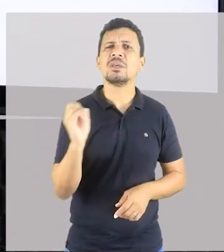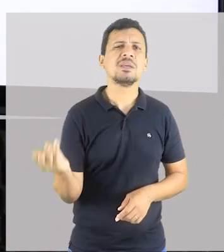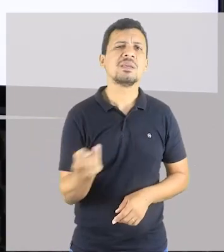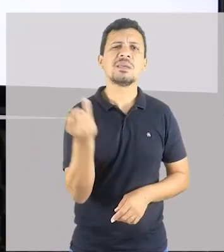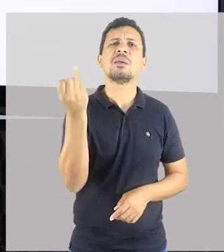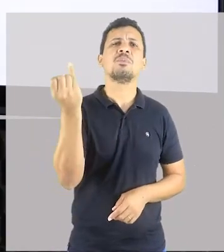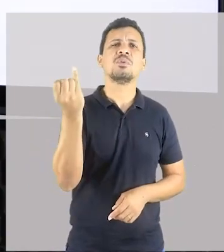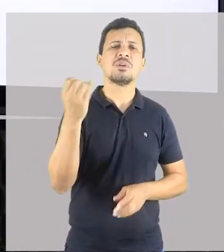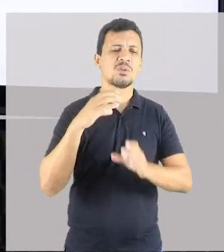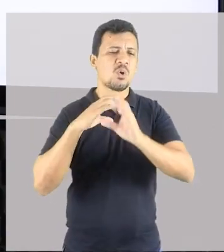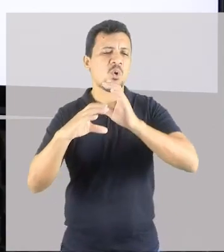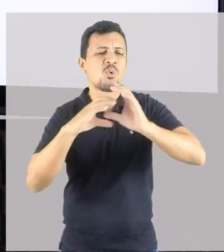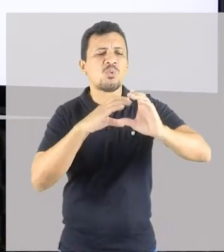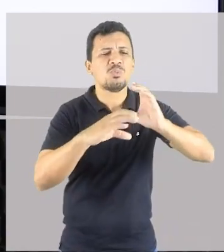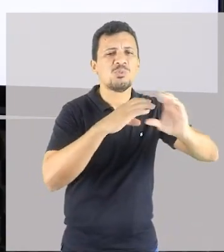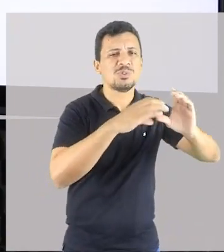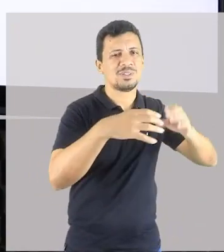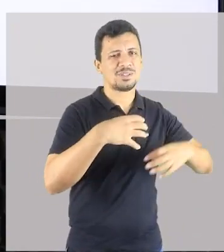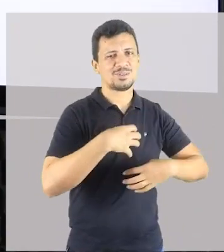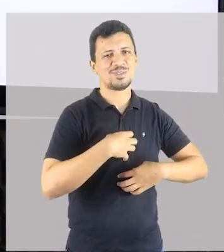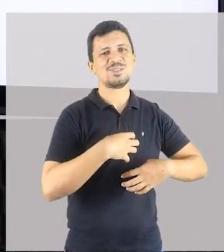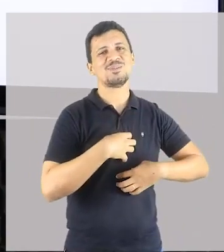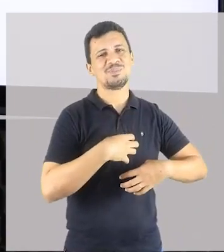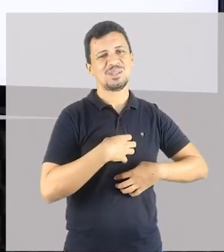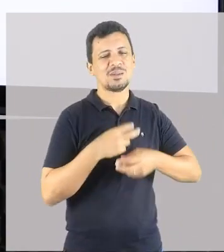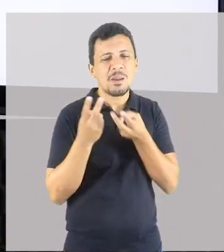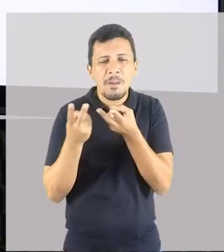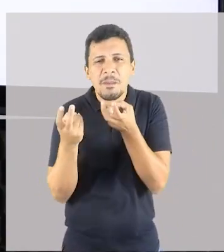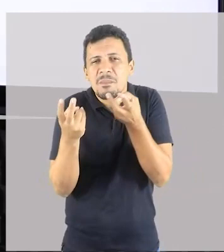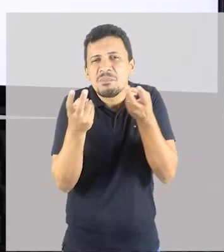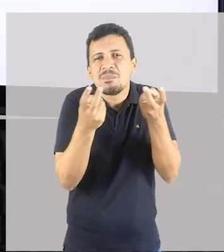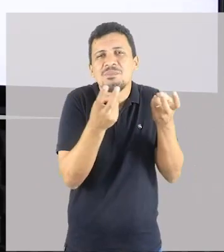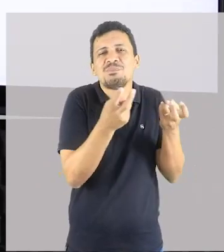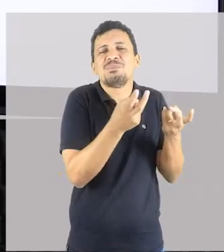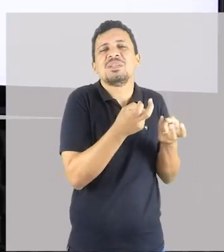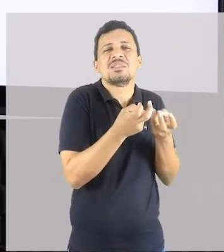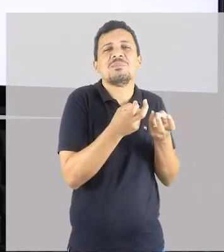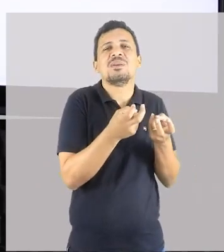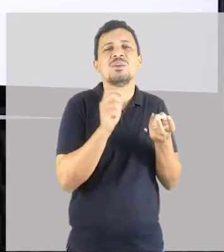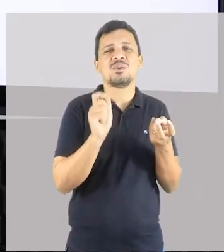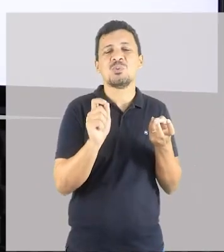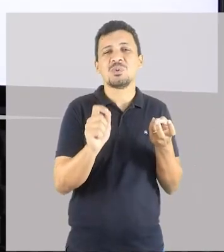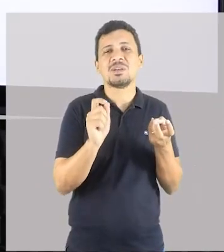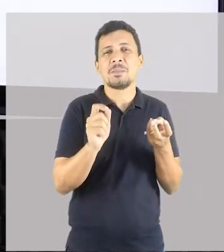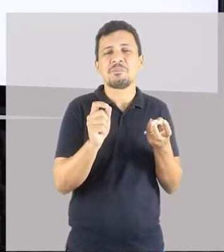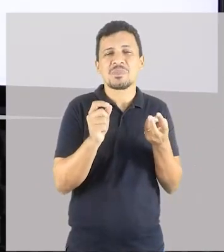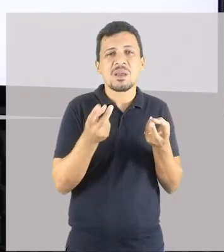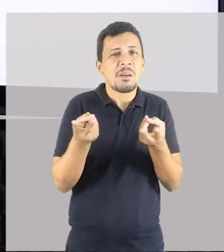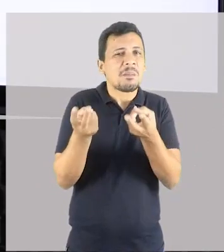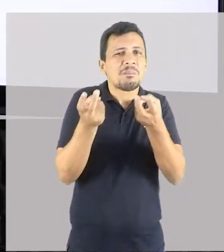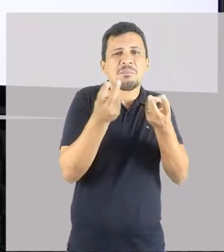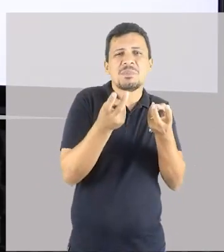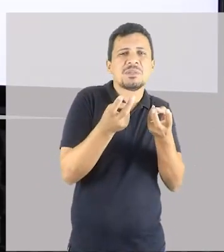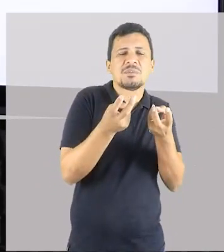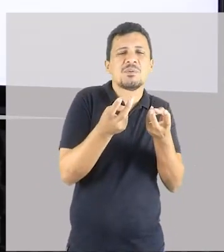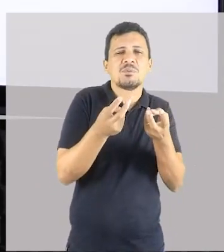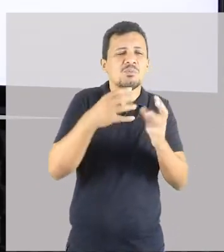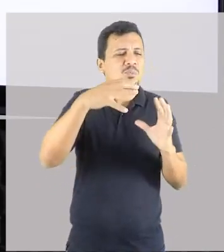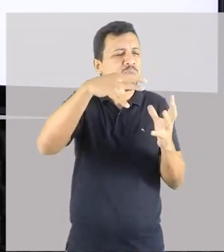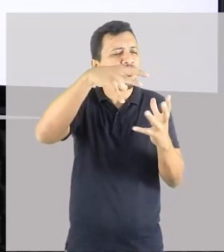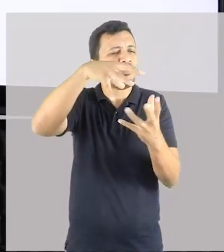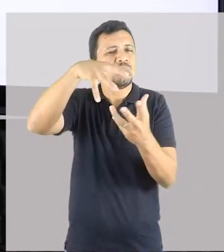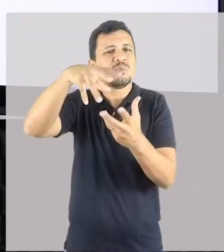possibilidade de comunicar os sentimentos, perceber ali a forma de transmitir uma percepção de mundo dentro de